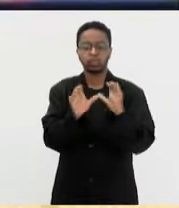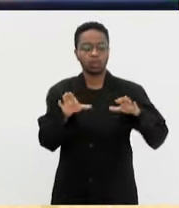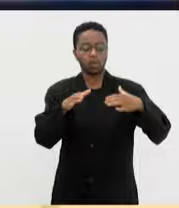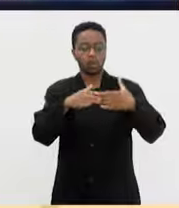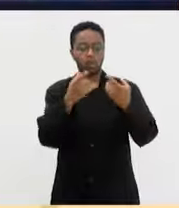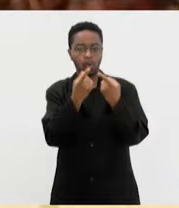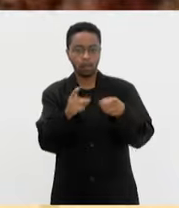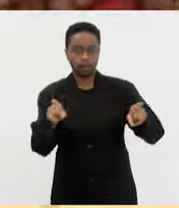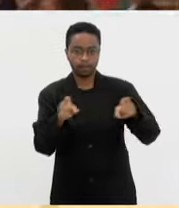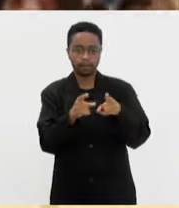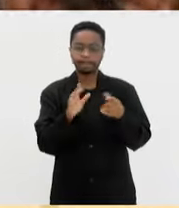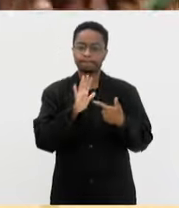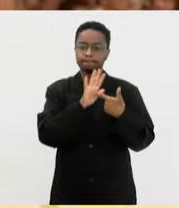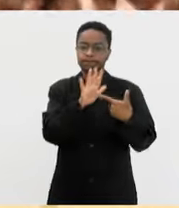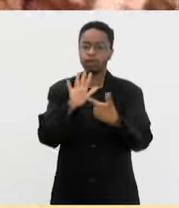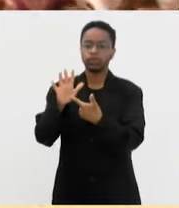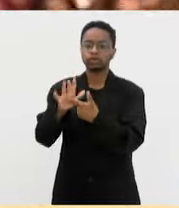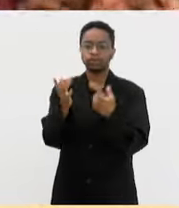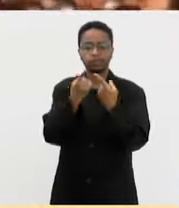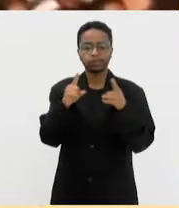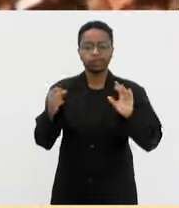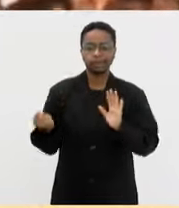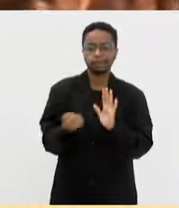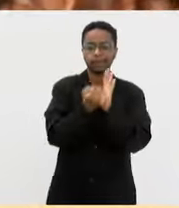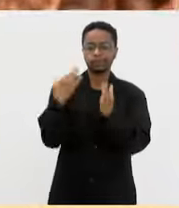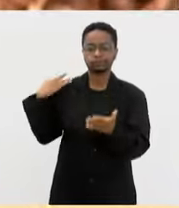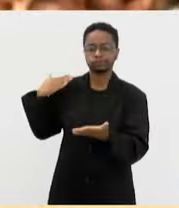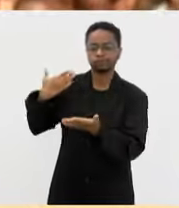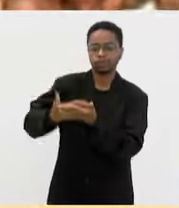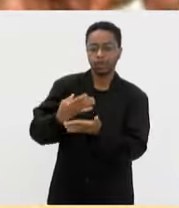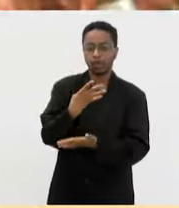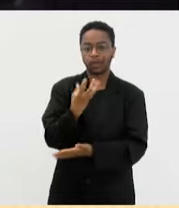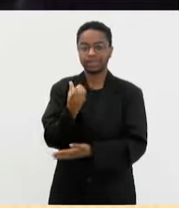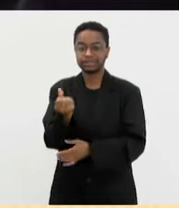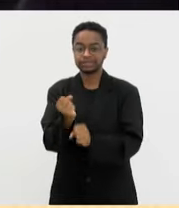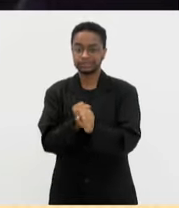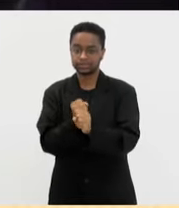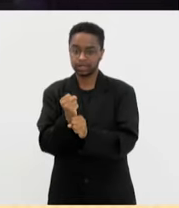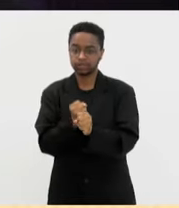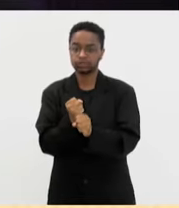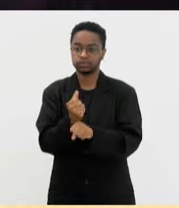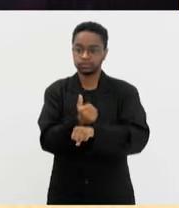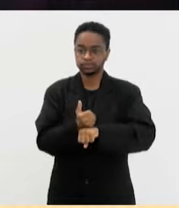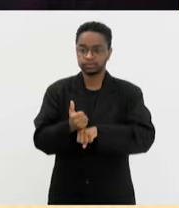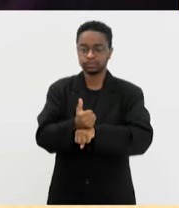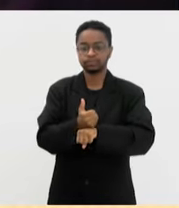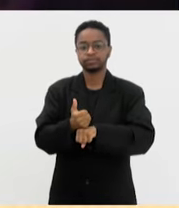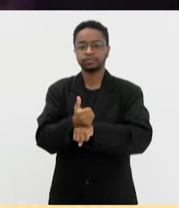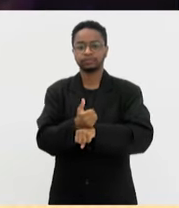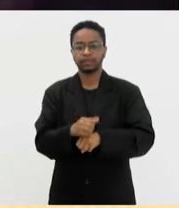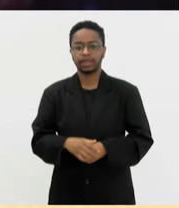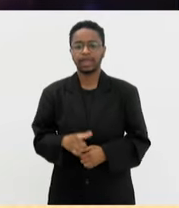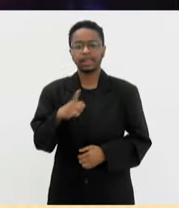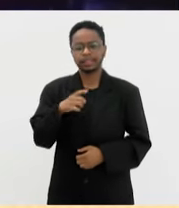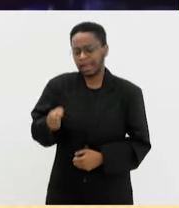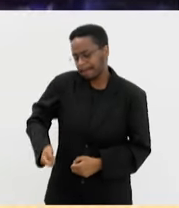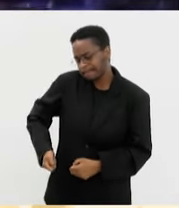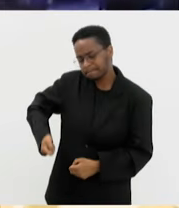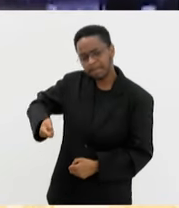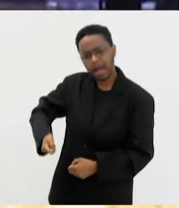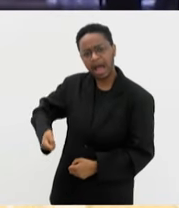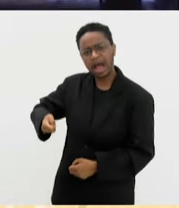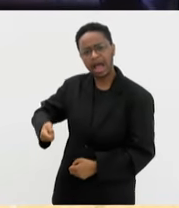interpretando sucessos que marcam sua trajetória de 46 anos de carreira. Trazendo na mala bastante